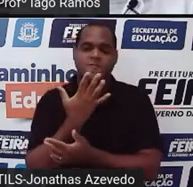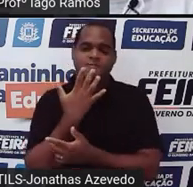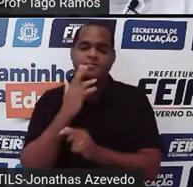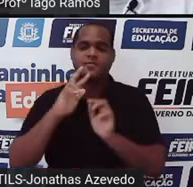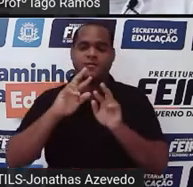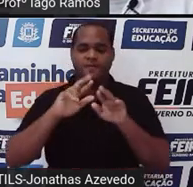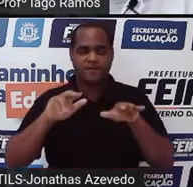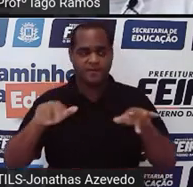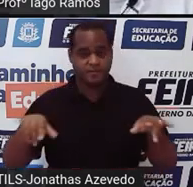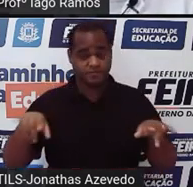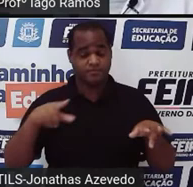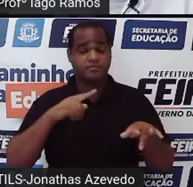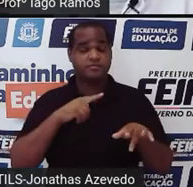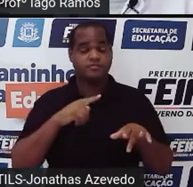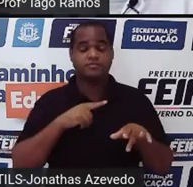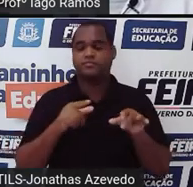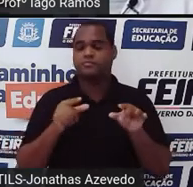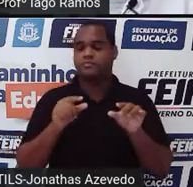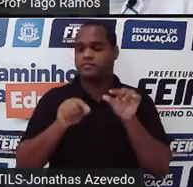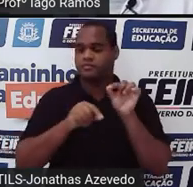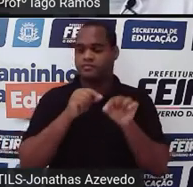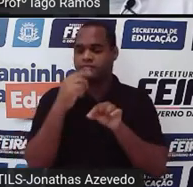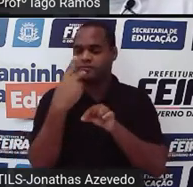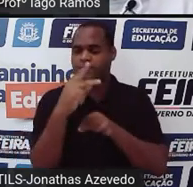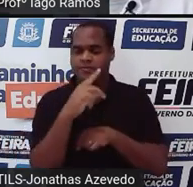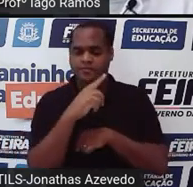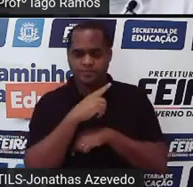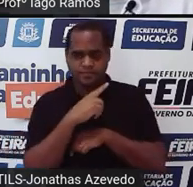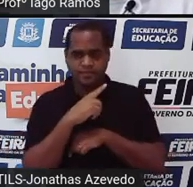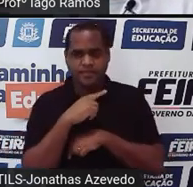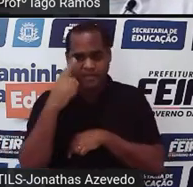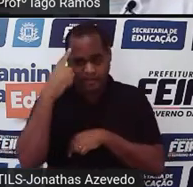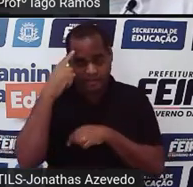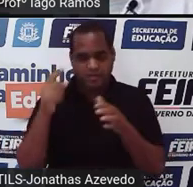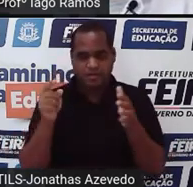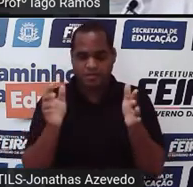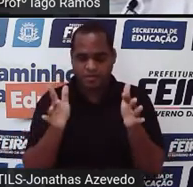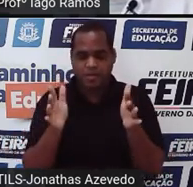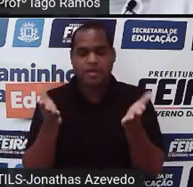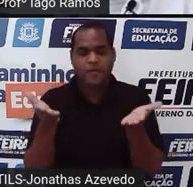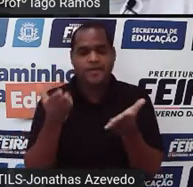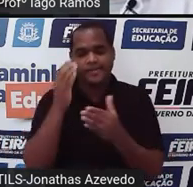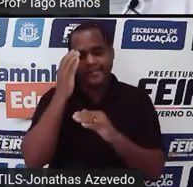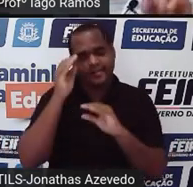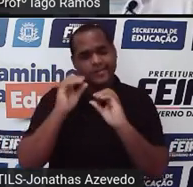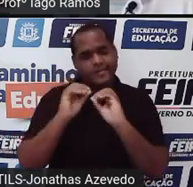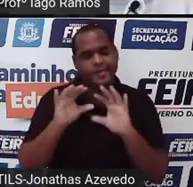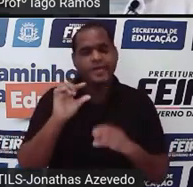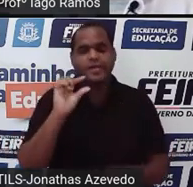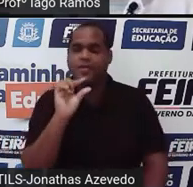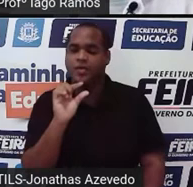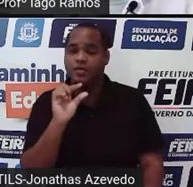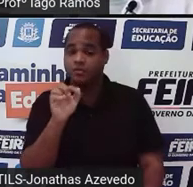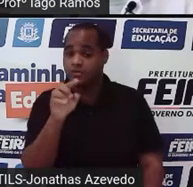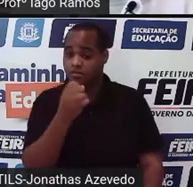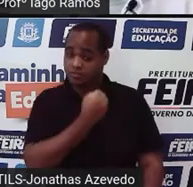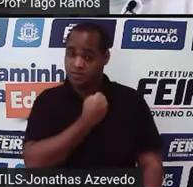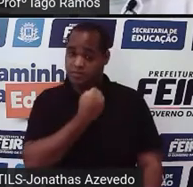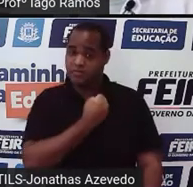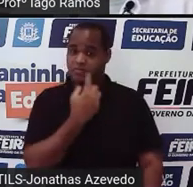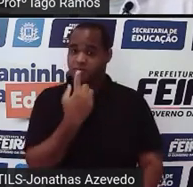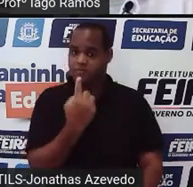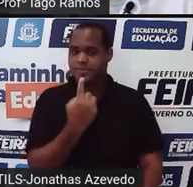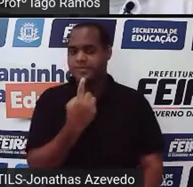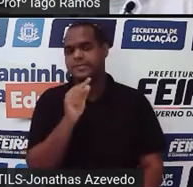diferentes né se você até aqui nesse momento da aula entendeu pouco tá para você o número um